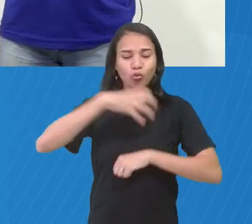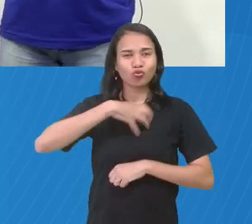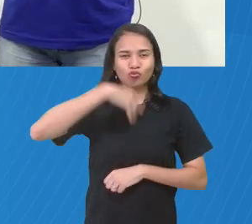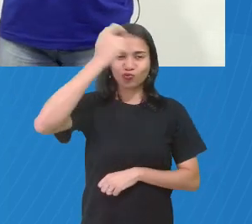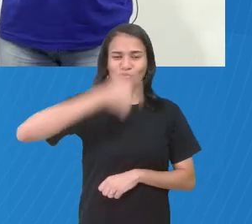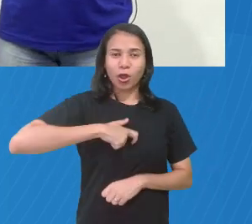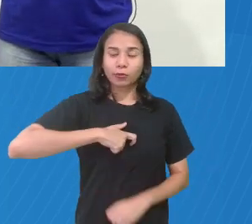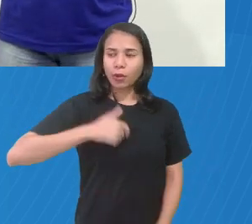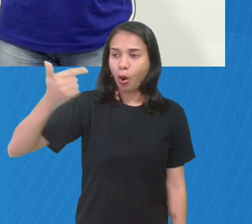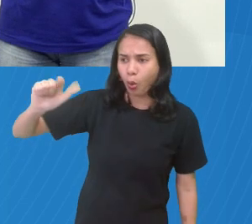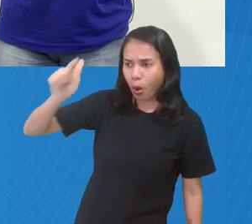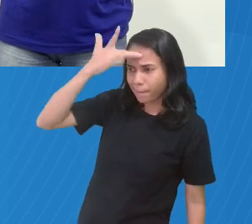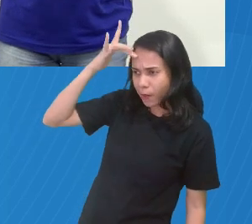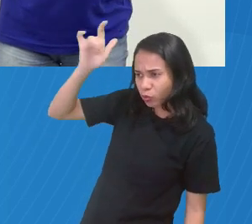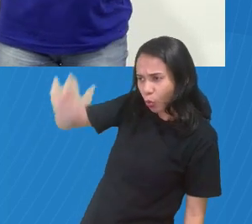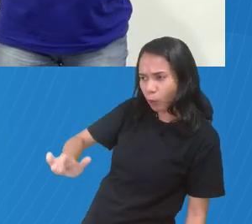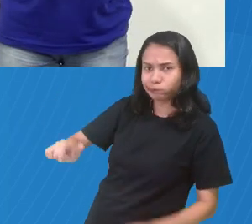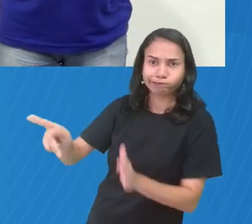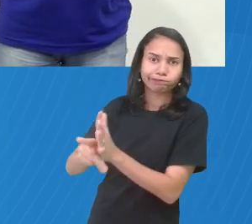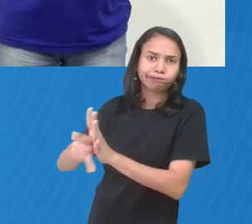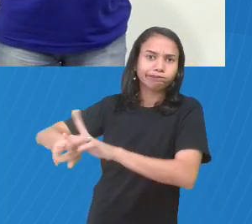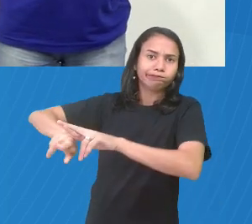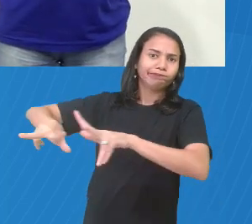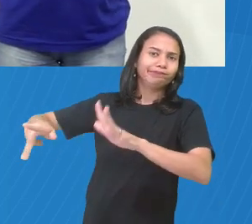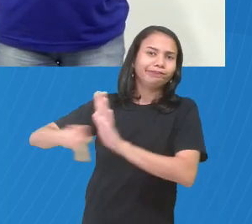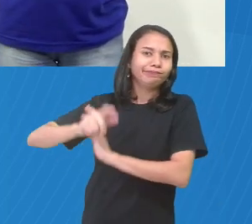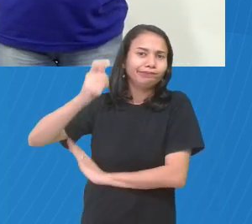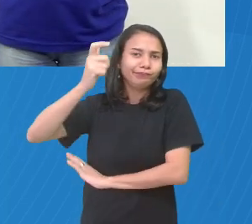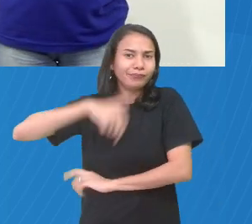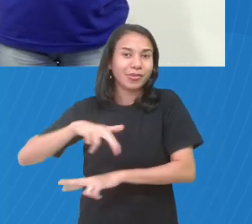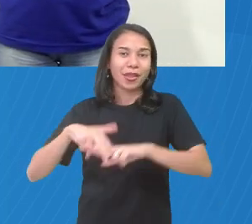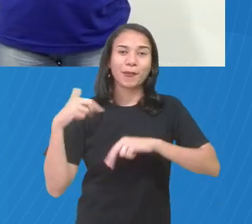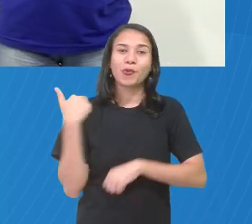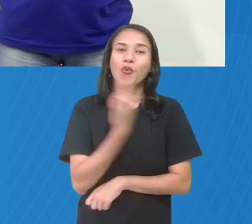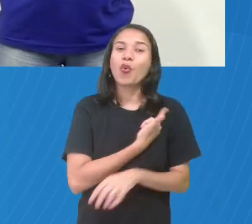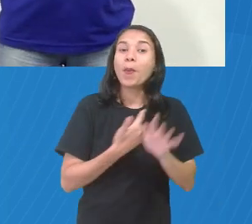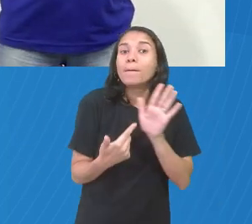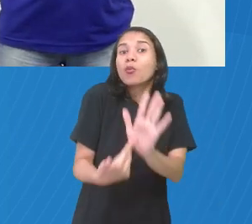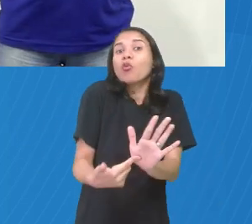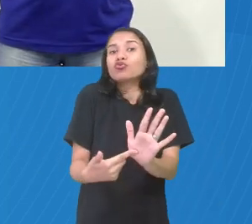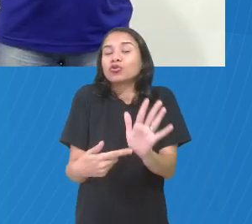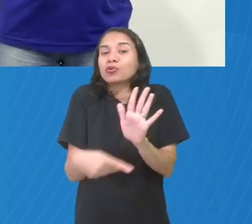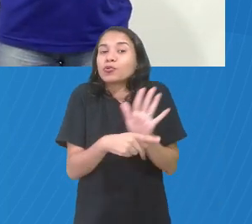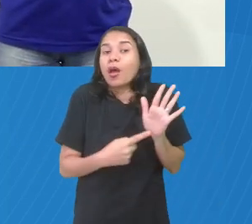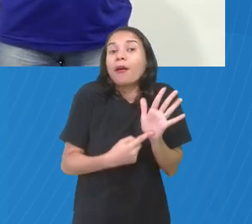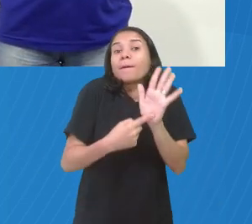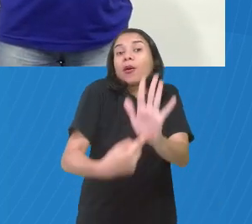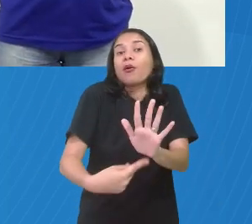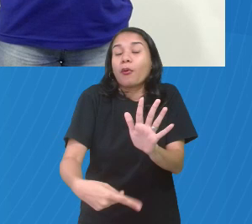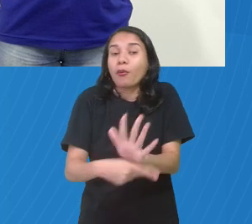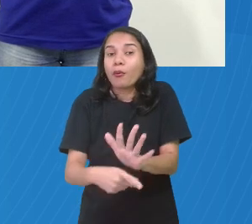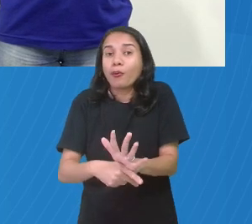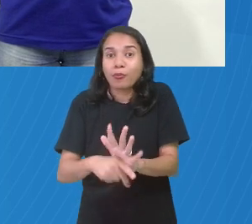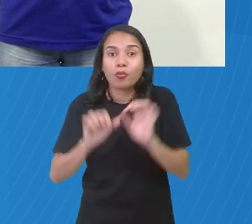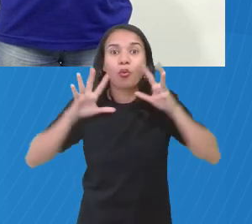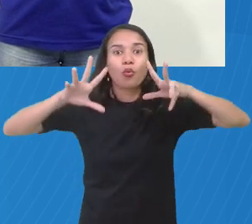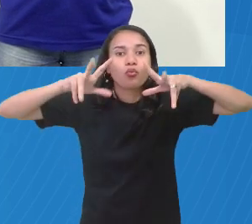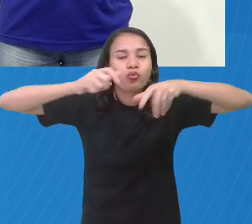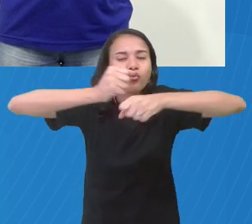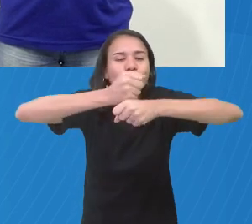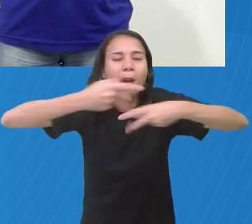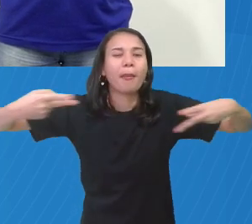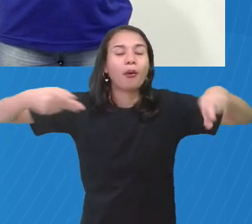outro artista pode também fazer de outra forma. Por isso que a gente está trazendo aqui as representações da fauna de